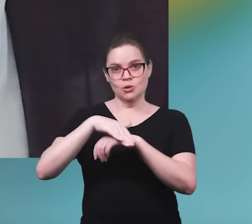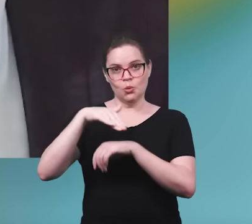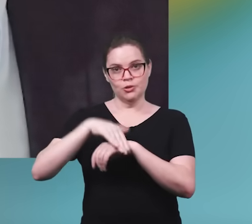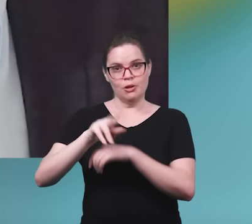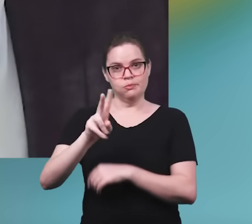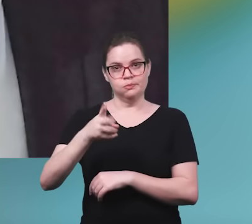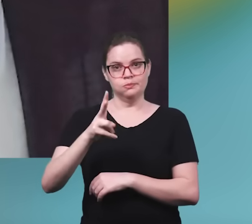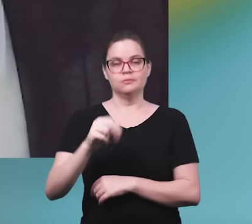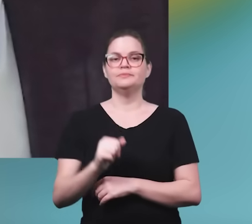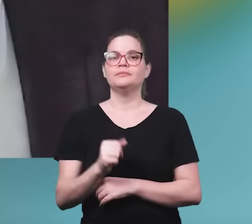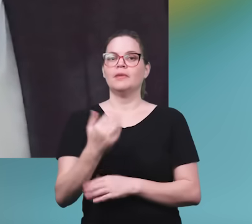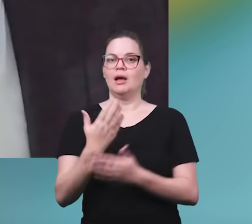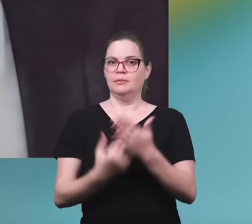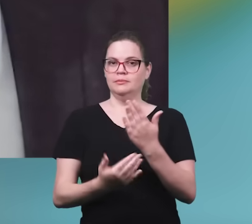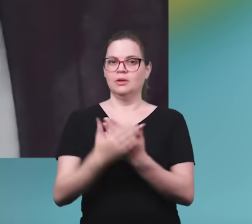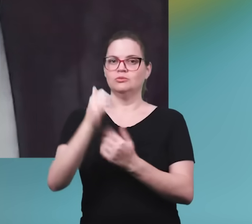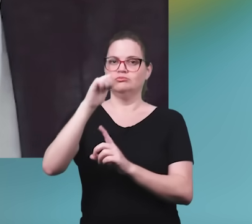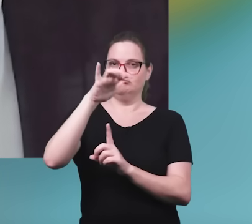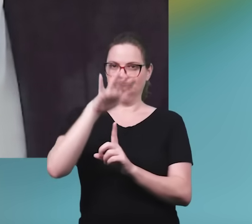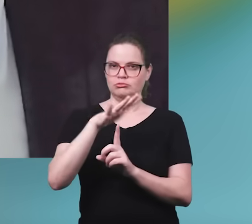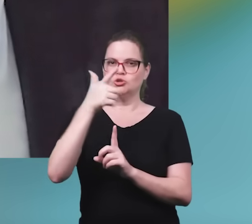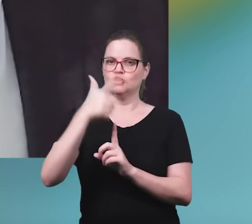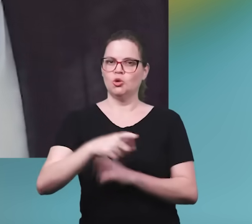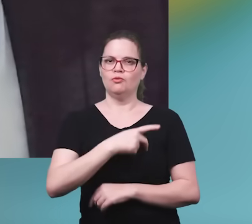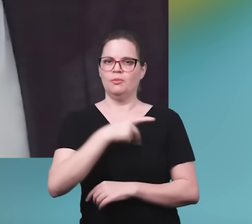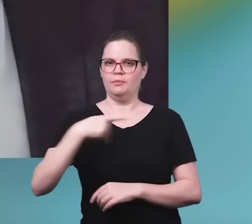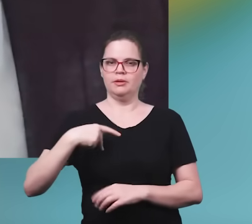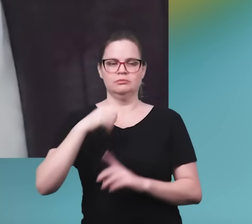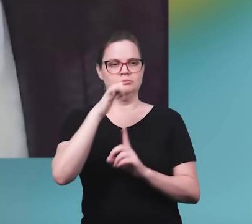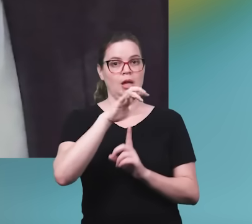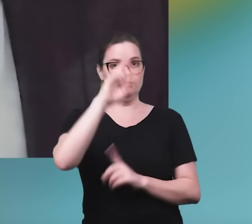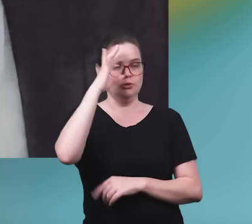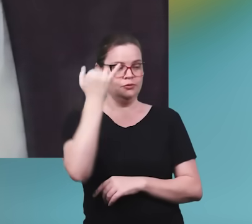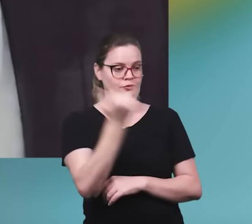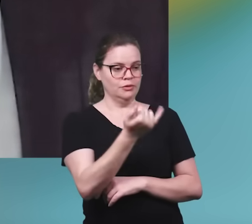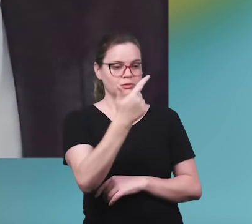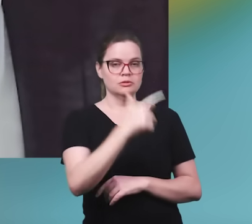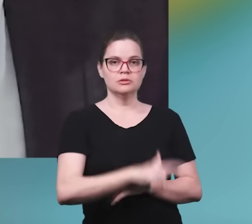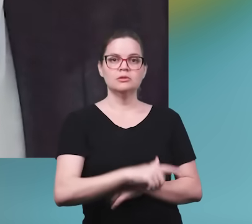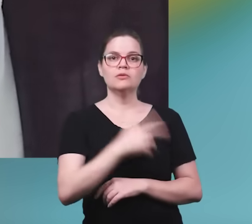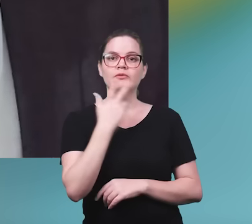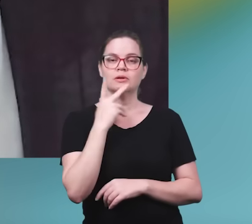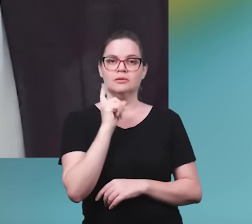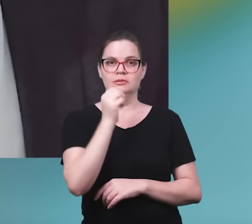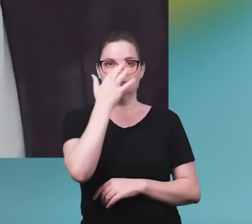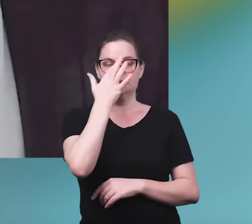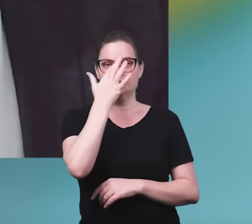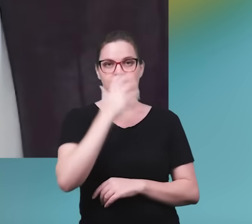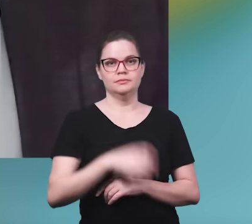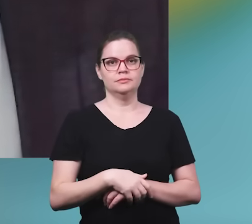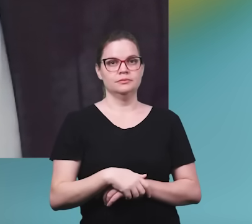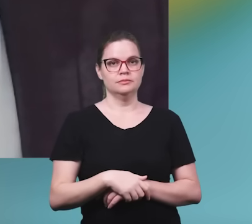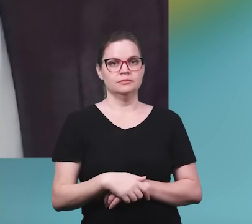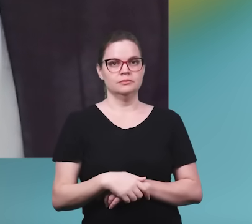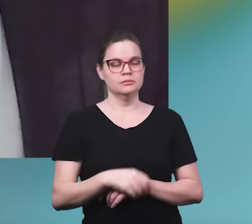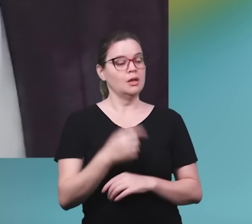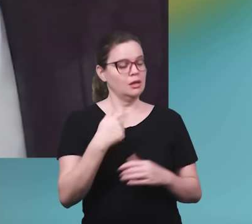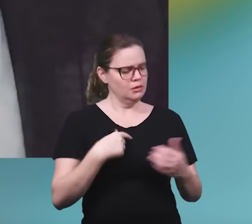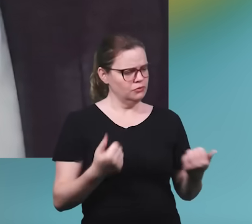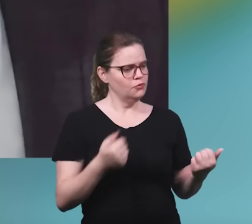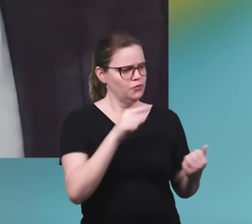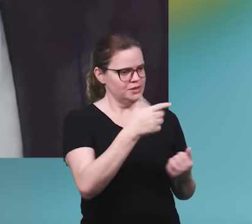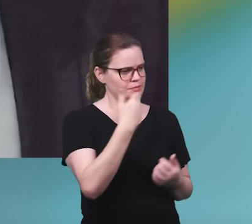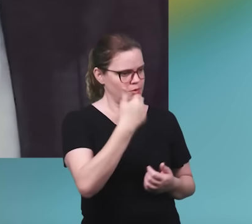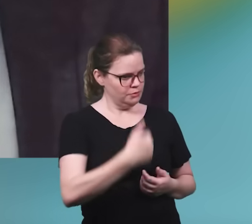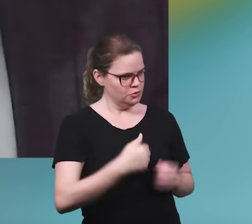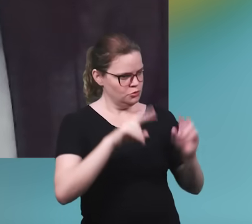à noite, em uma imposição de mãos, o Senhor mais uma vez falou com aquela irmã, dizendo que lhe